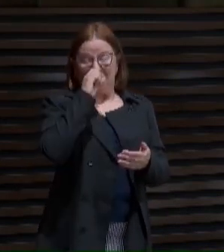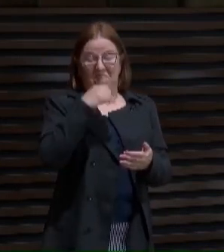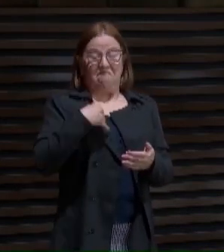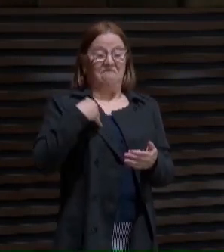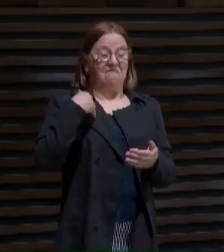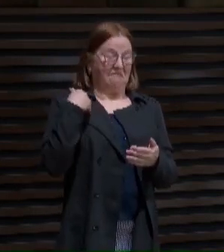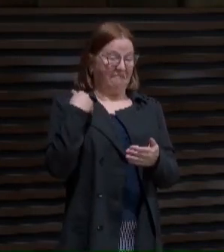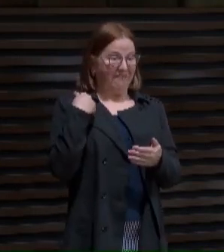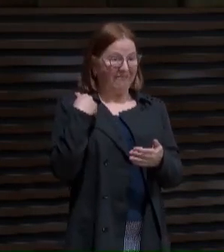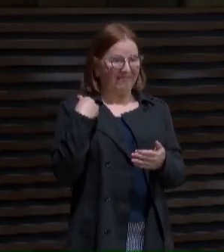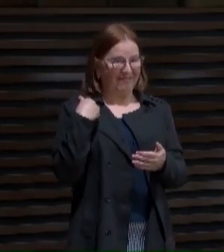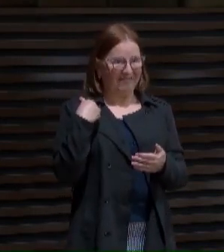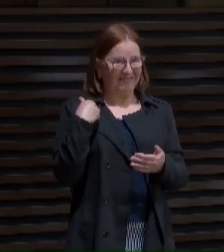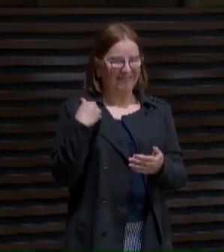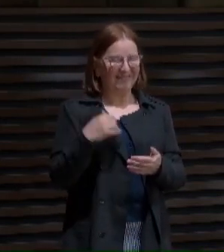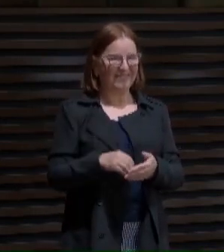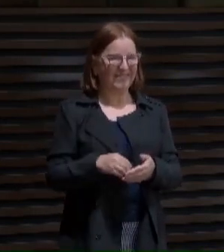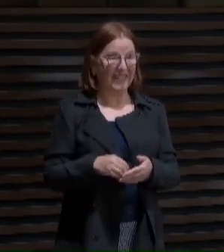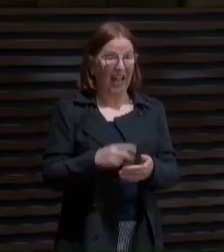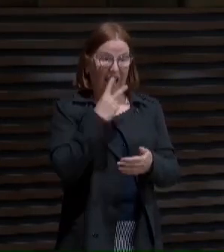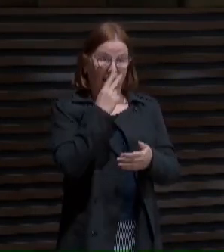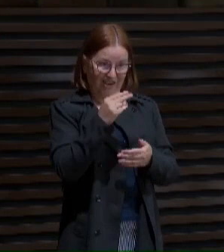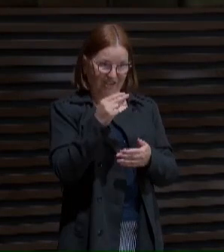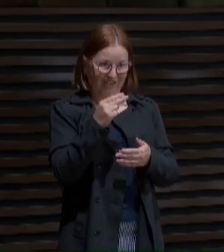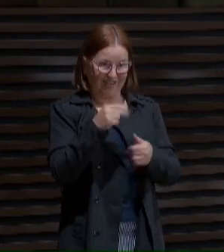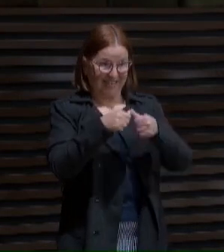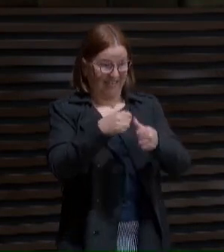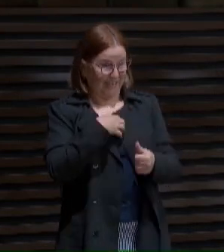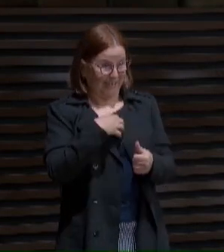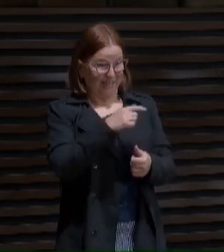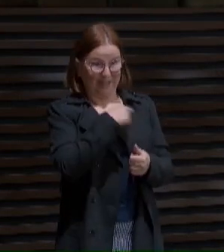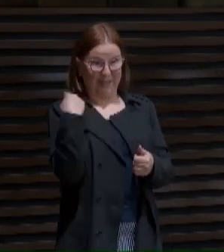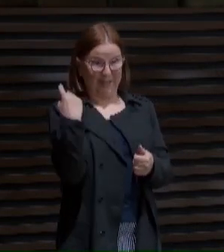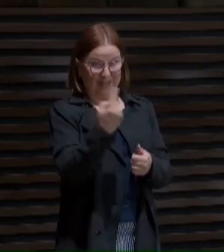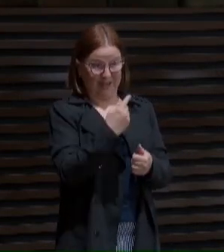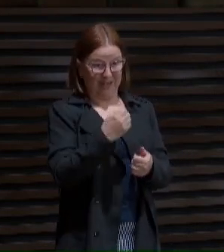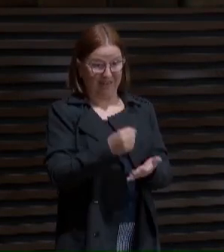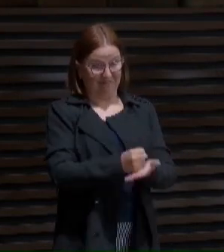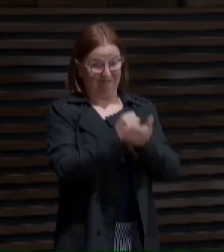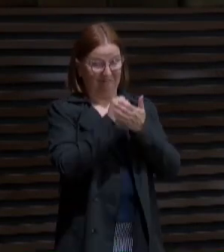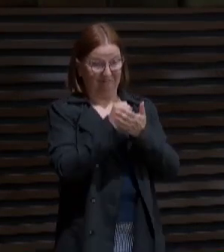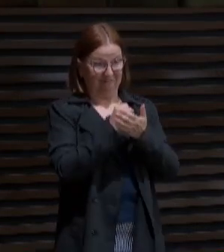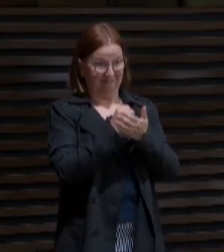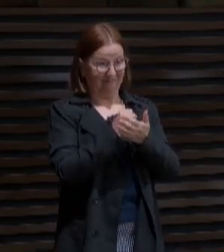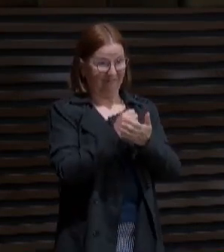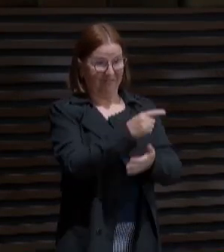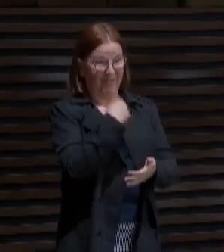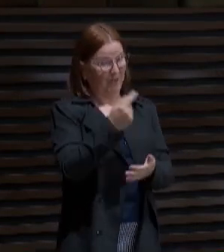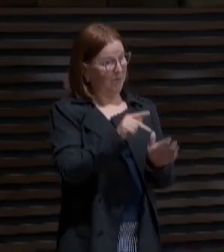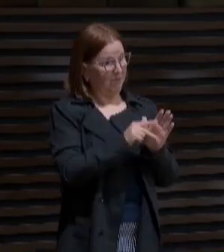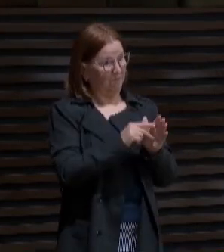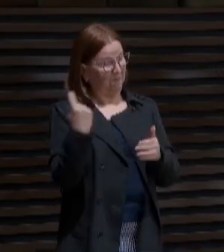contabilizar isso para nós mesmos, achando que dessa maneira nós nos sustentamos. O problema é que a